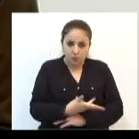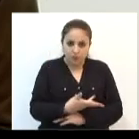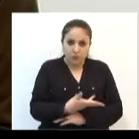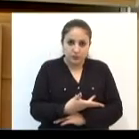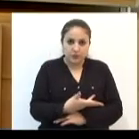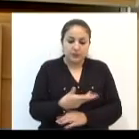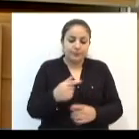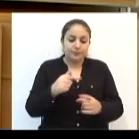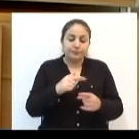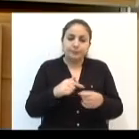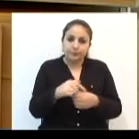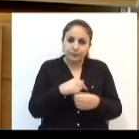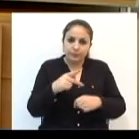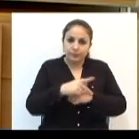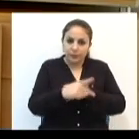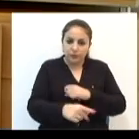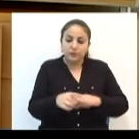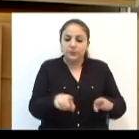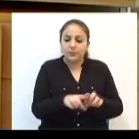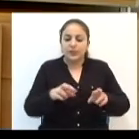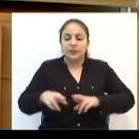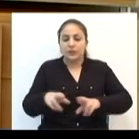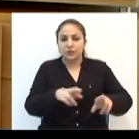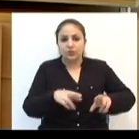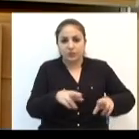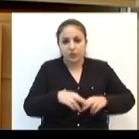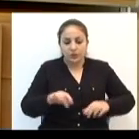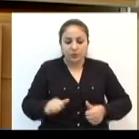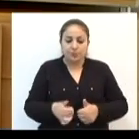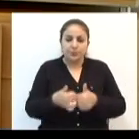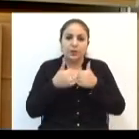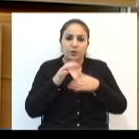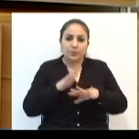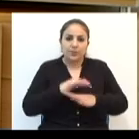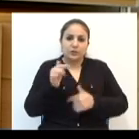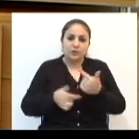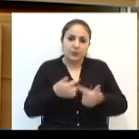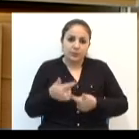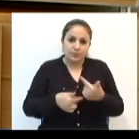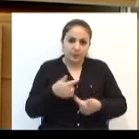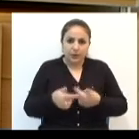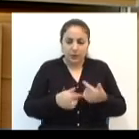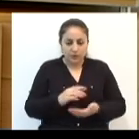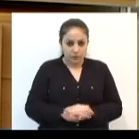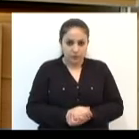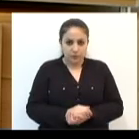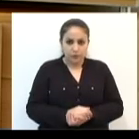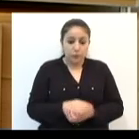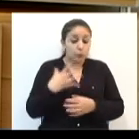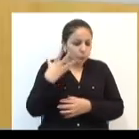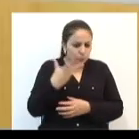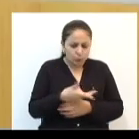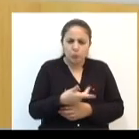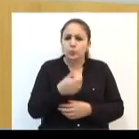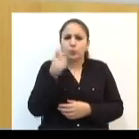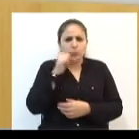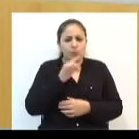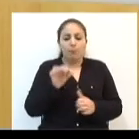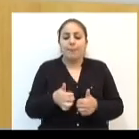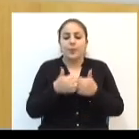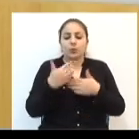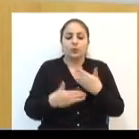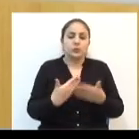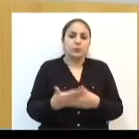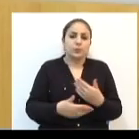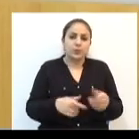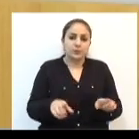para a cidade de Passo Fundo e redondezas. Isso melhora os serviços, os médicos, todo mundo anda melhor quando a agricultura anda melhor.